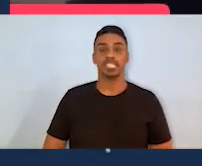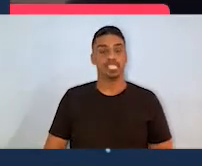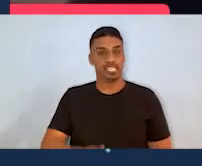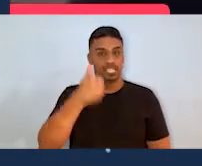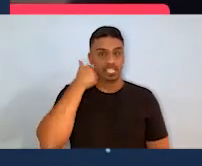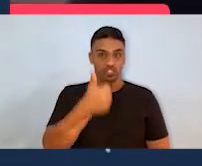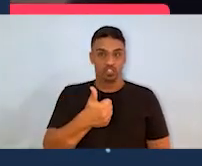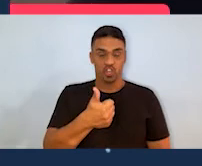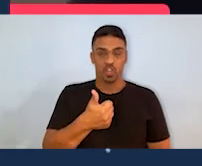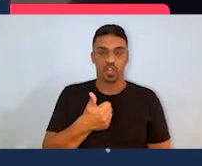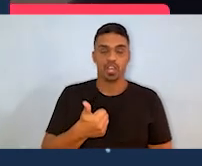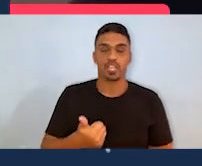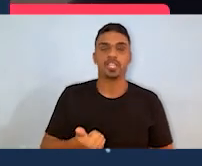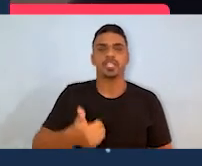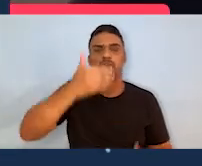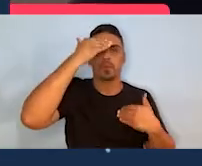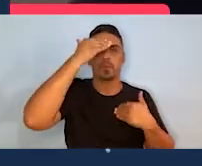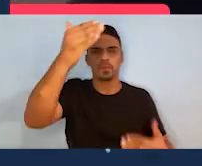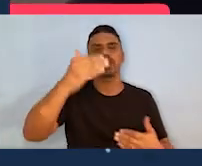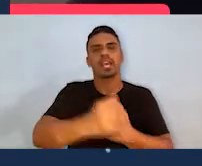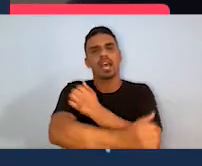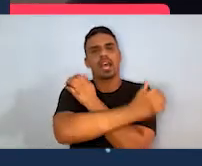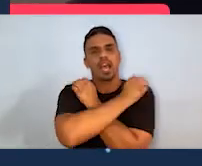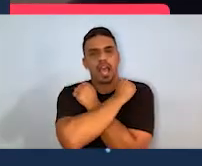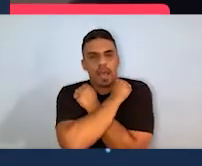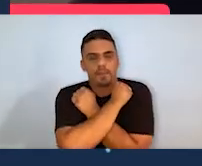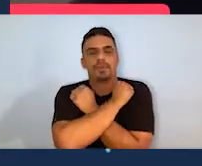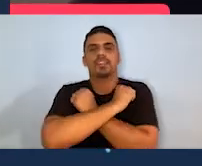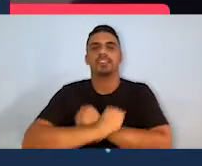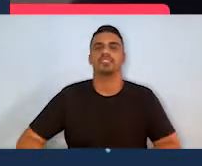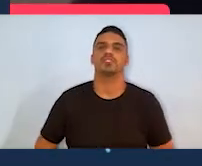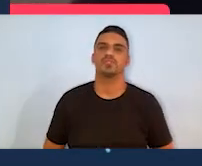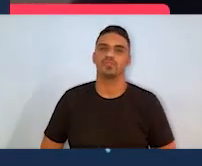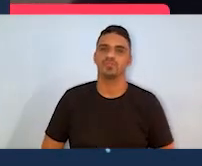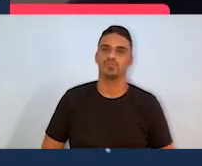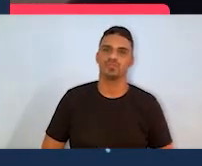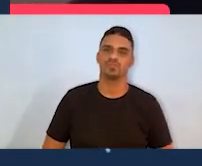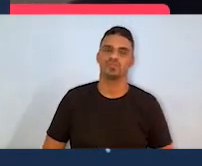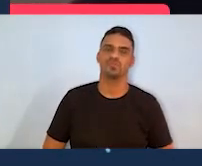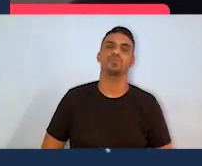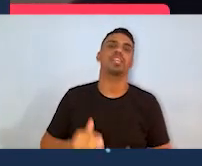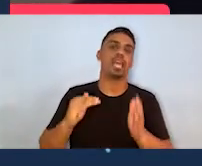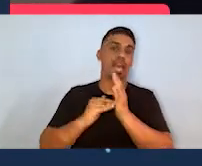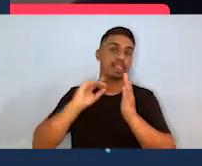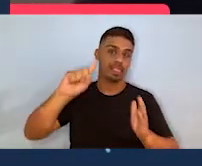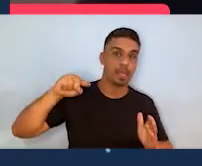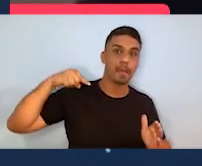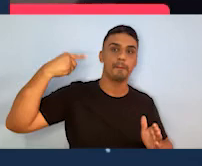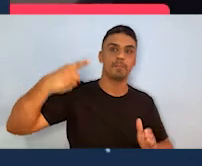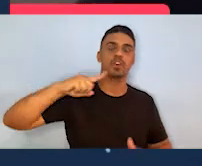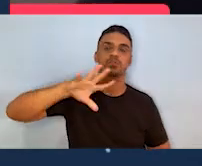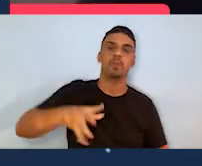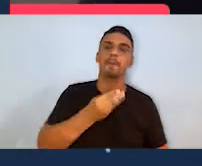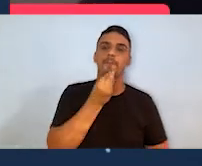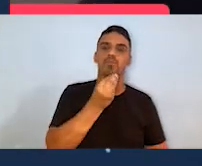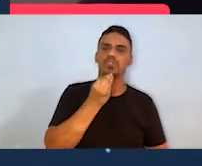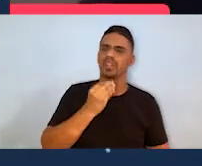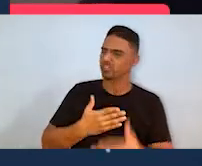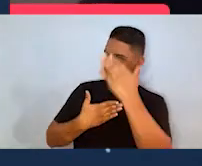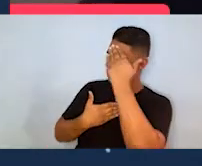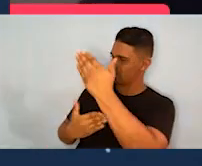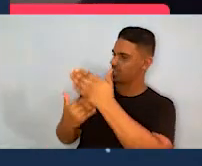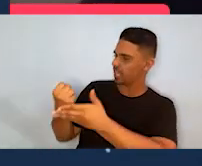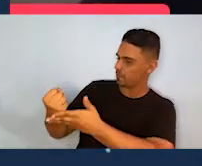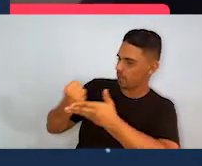Tá joia? Então, ó, Ceci, muito Legal. obrigado. Um Eu que abração agradeço. e até a Abraço próxima para ti. oportunidade. Obrigado aí